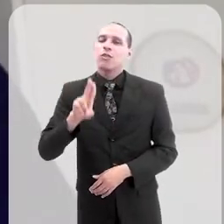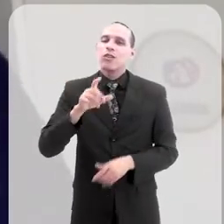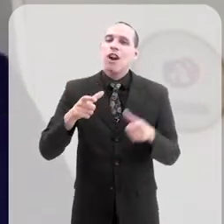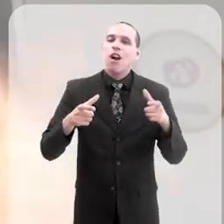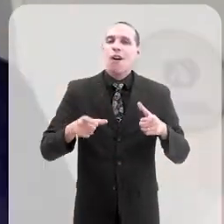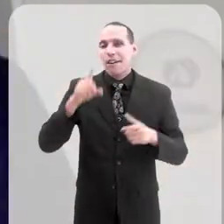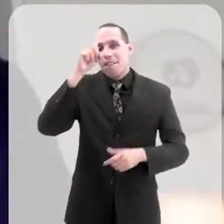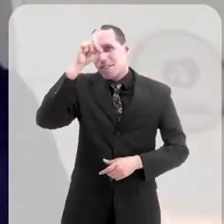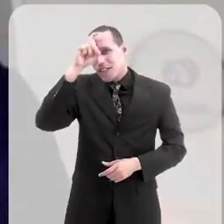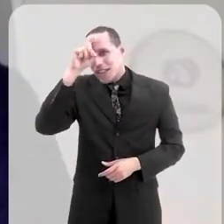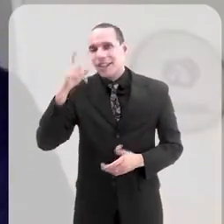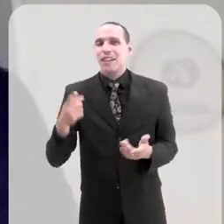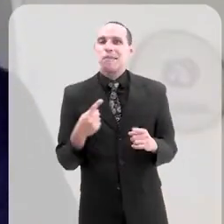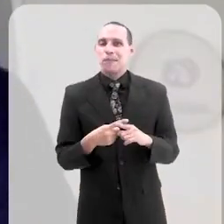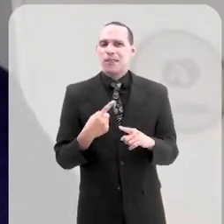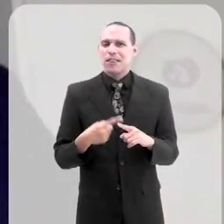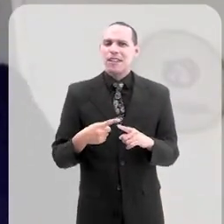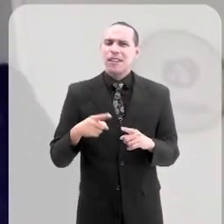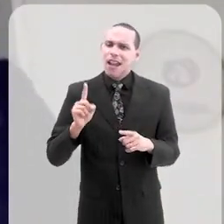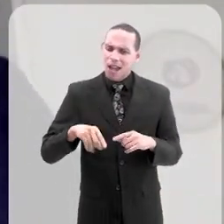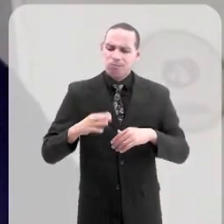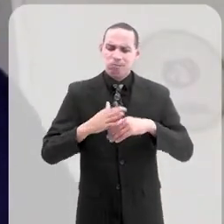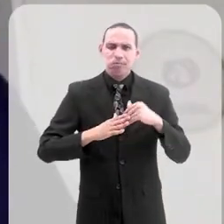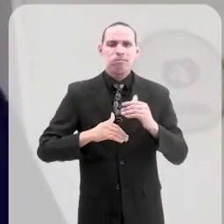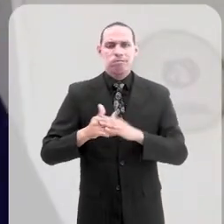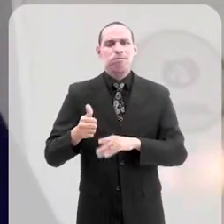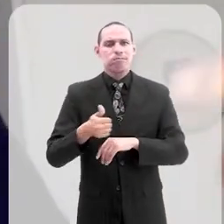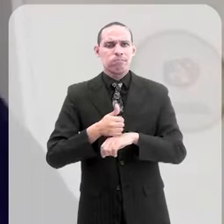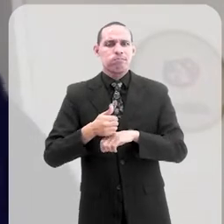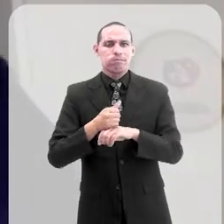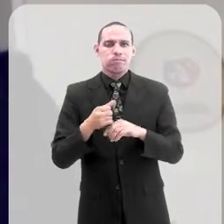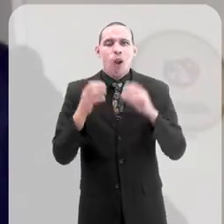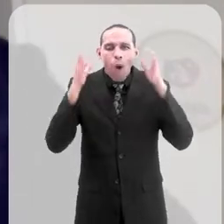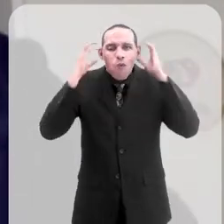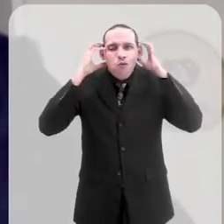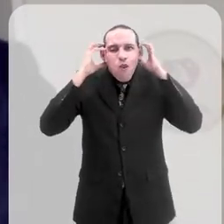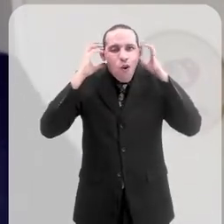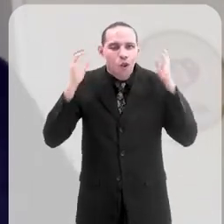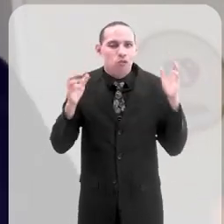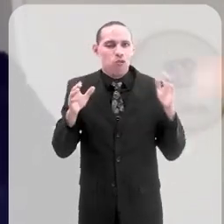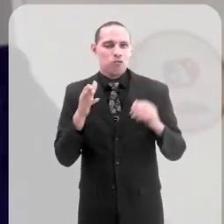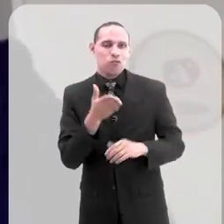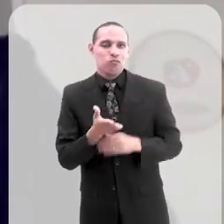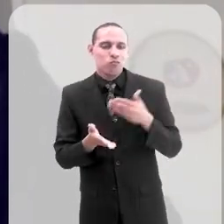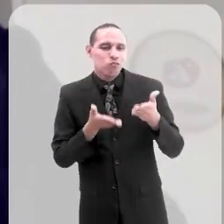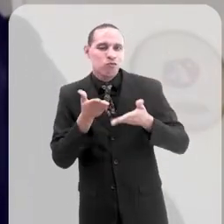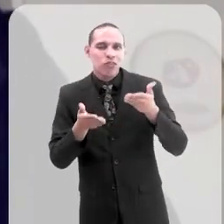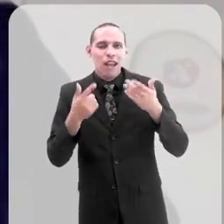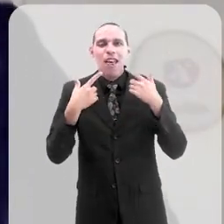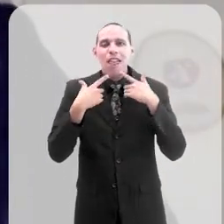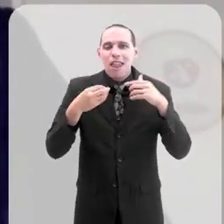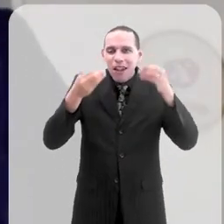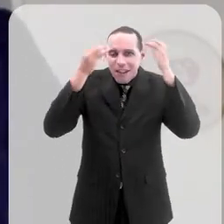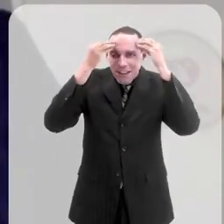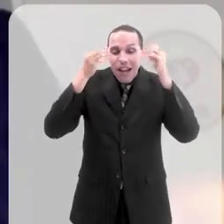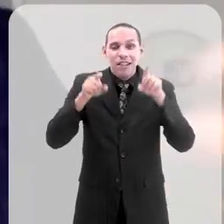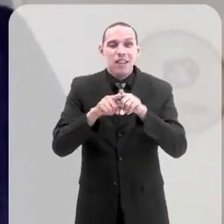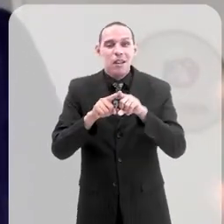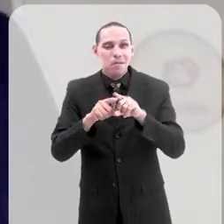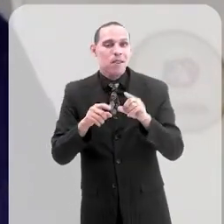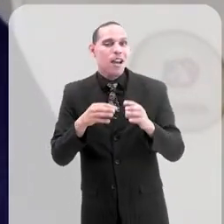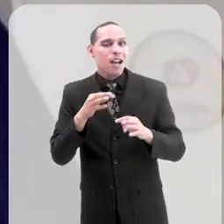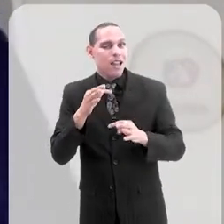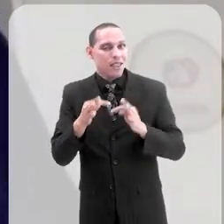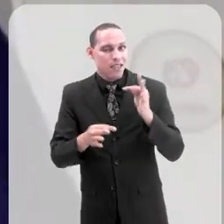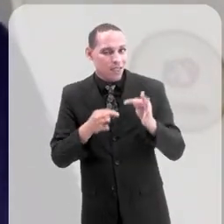clínicas, né? Porque ela é multiprofissional. Então, fonoaudiólogo cuida da área mais da linguagem, terapeuta ocupacional também trabalha muito